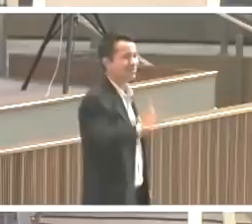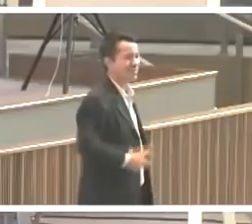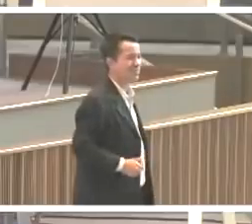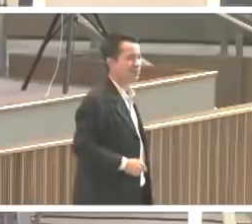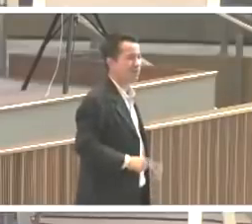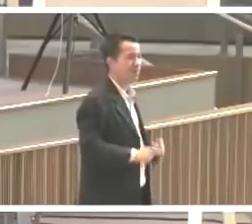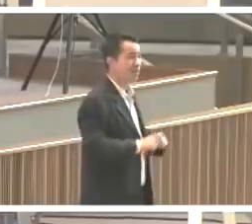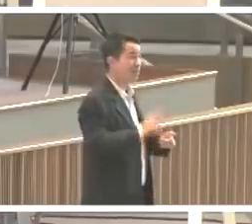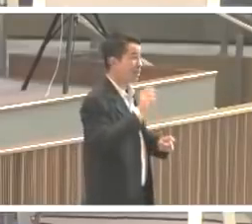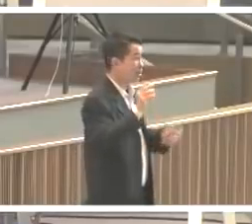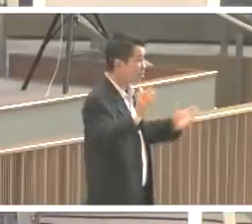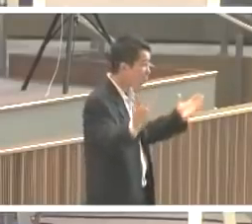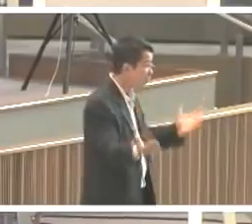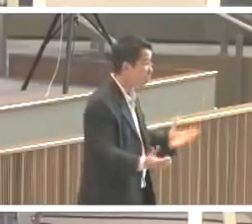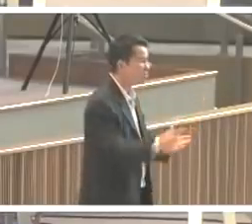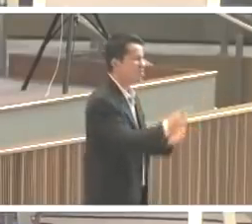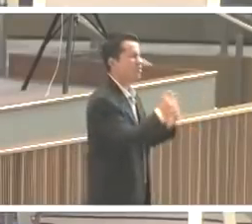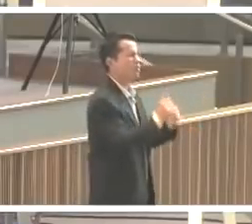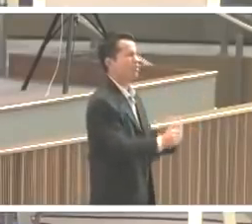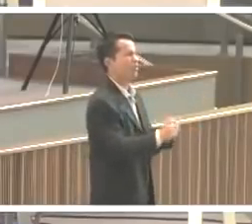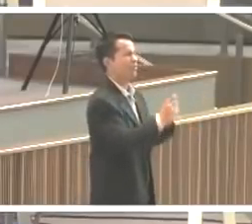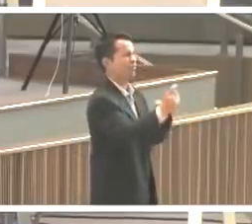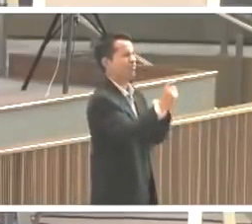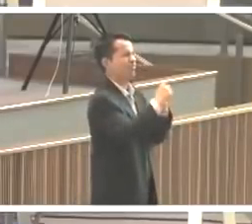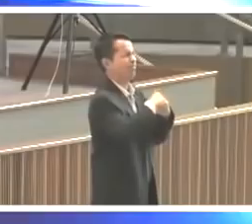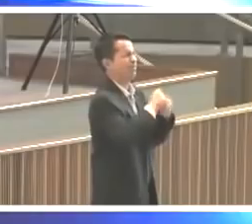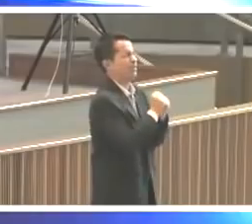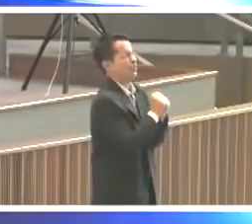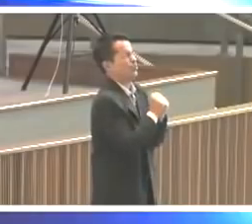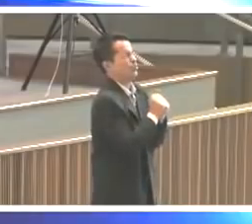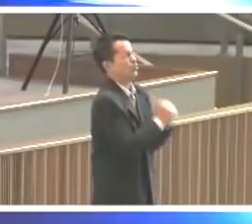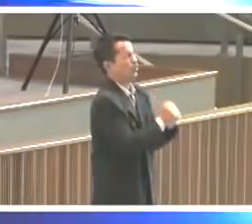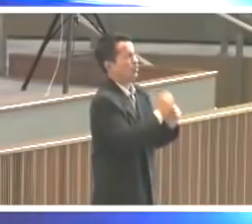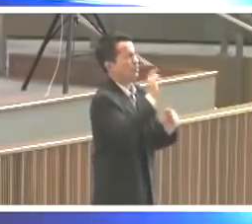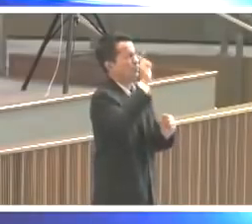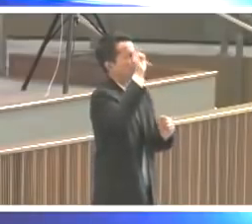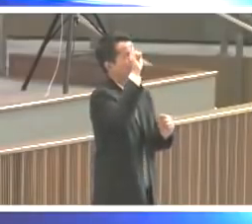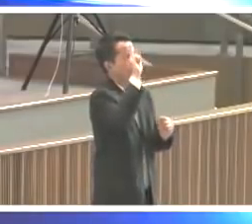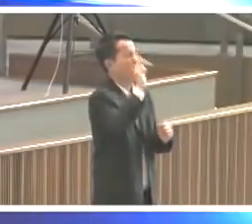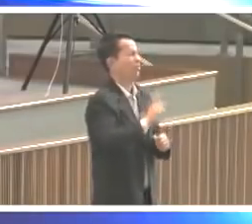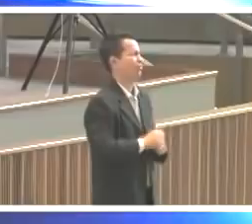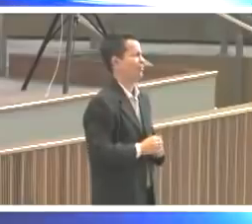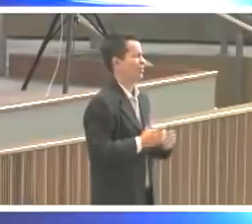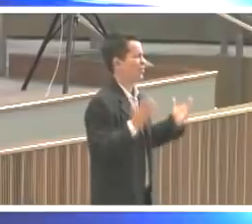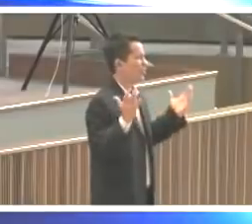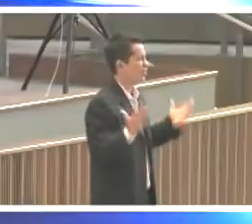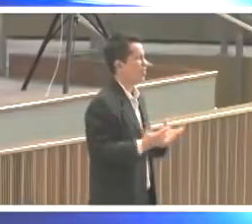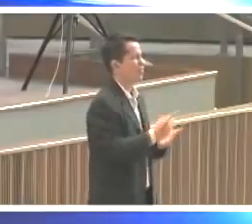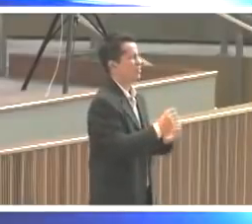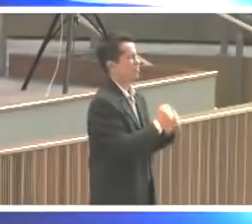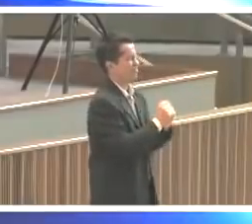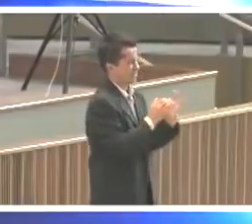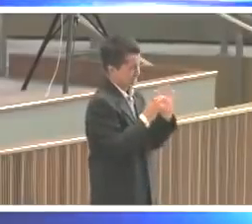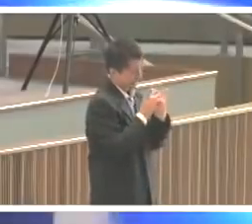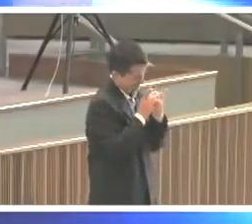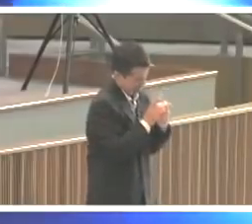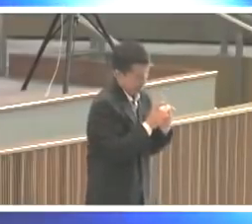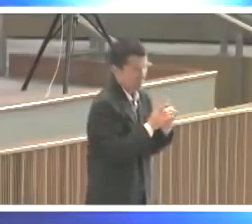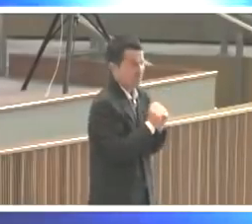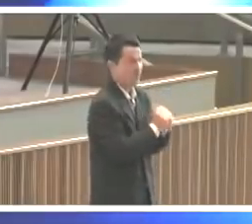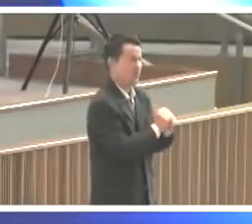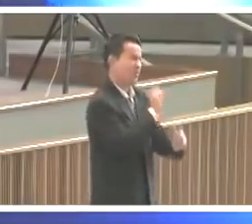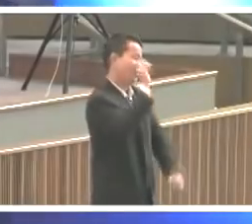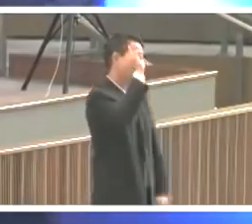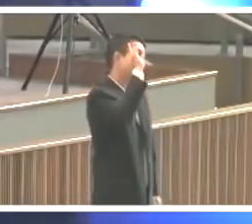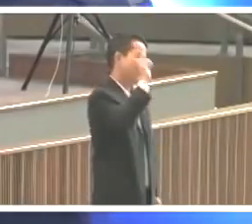diz, que bom que o meu filho voltou para casa. E quero orar também por aqueles que nunca